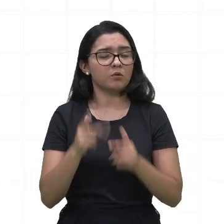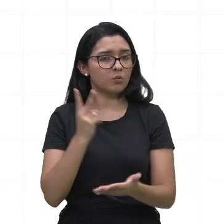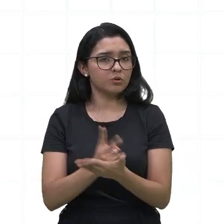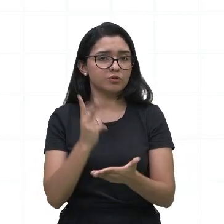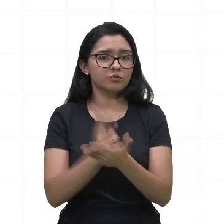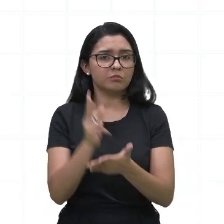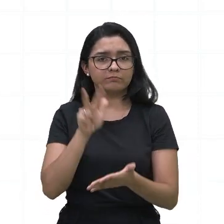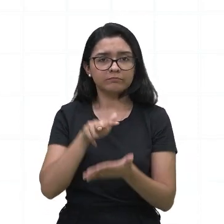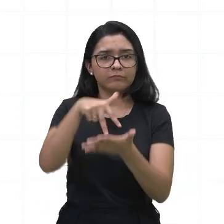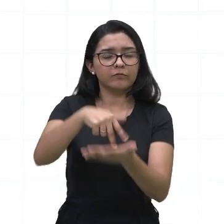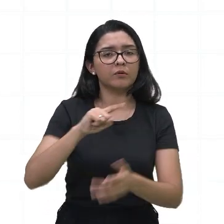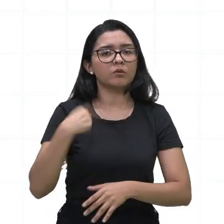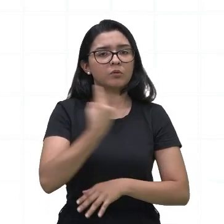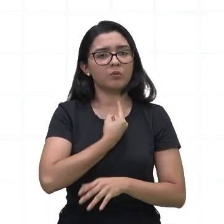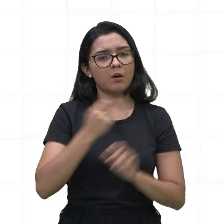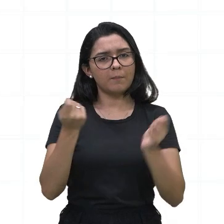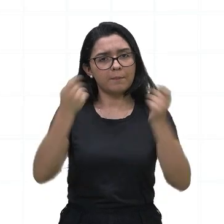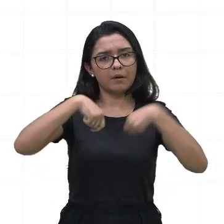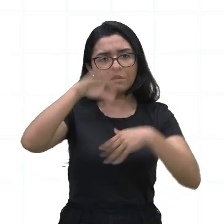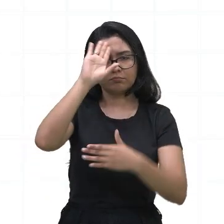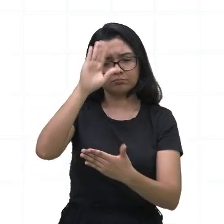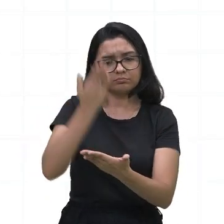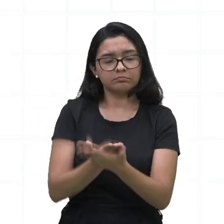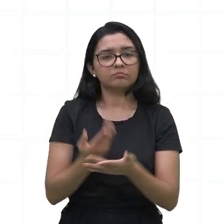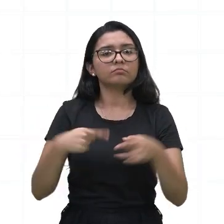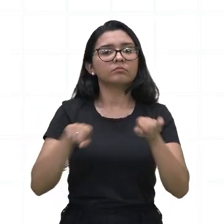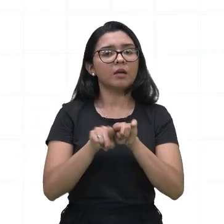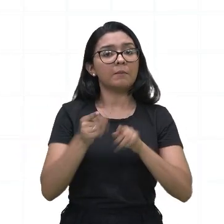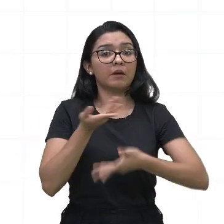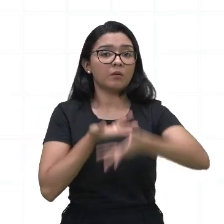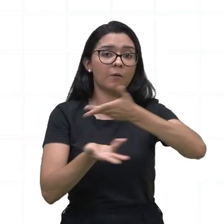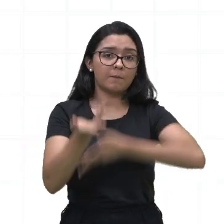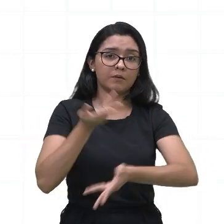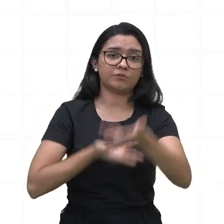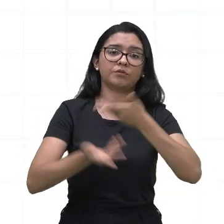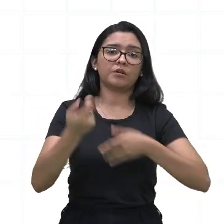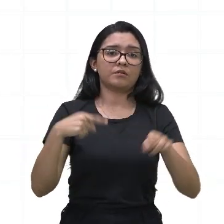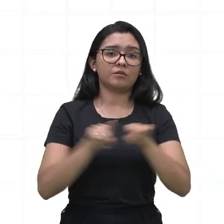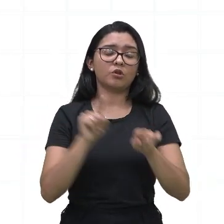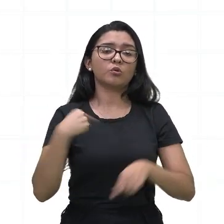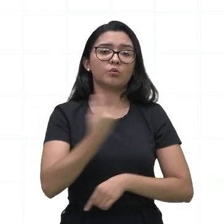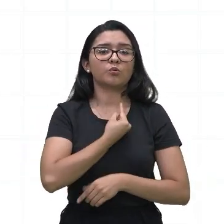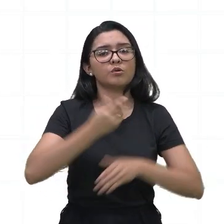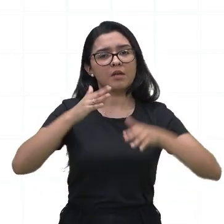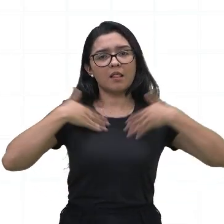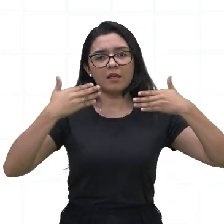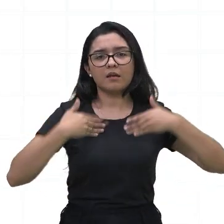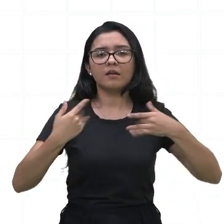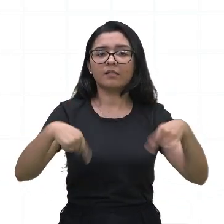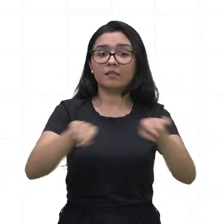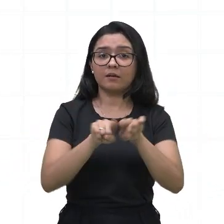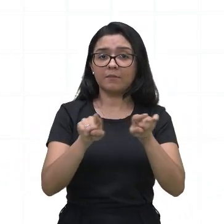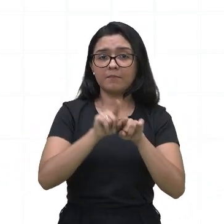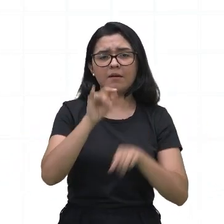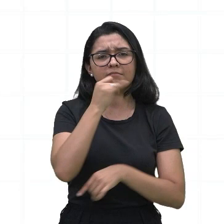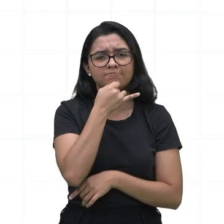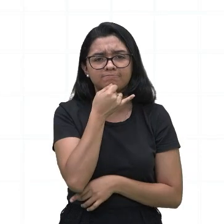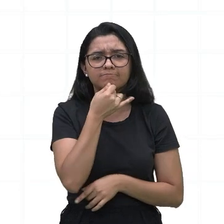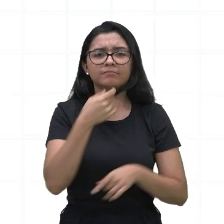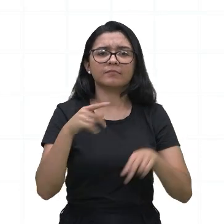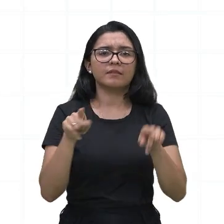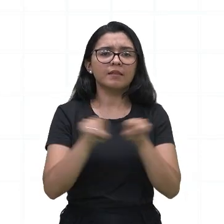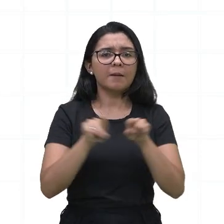em quem podemos confiar, contar e compartilhar nossas alegrias e tristezas. São como um